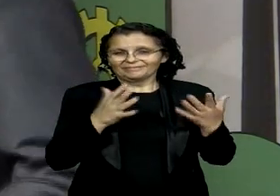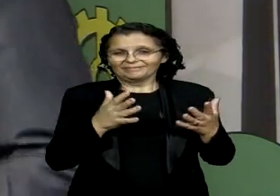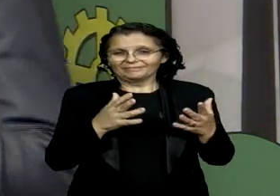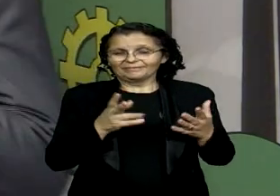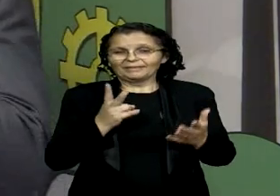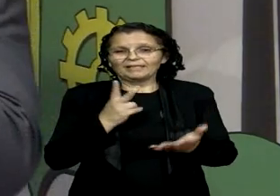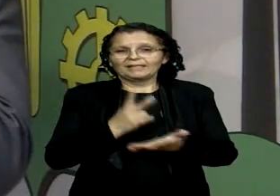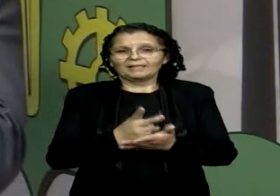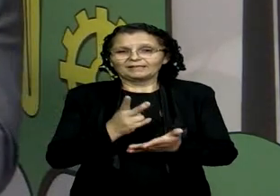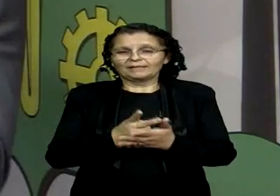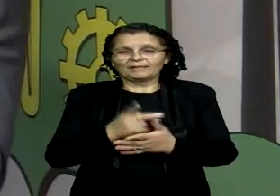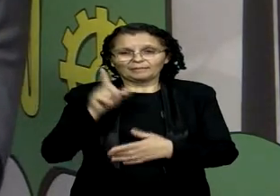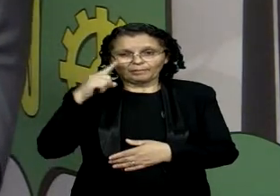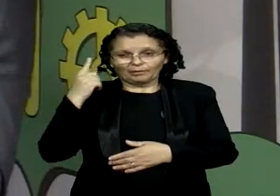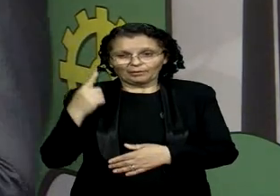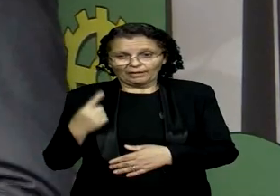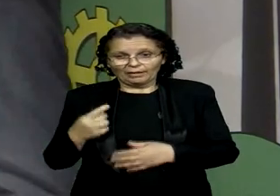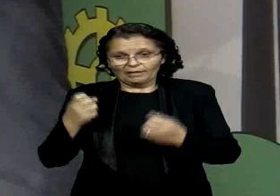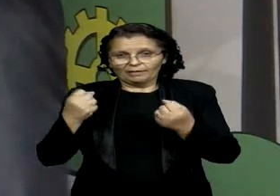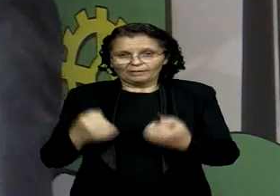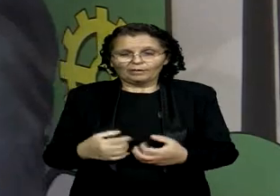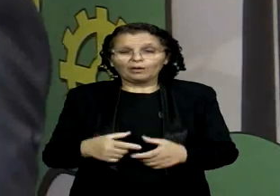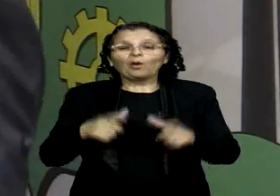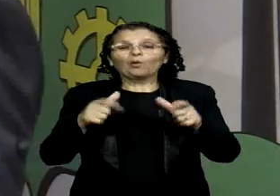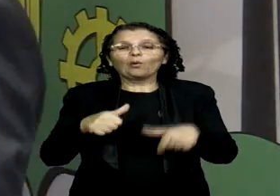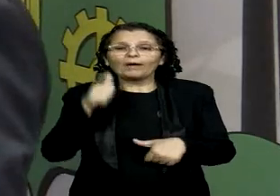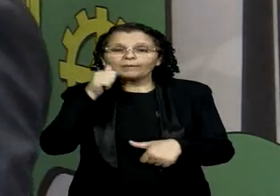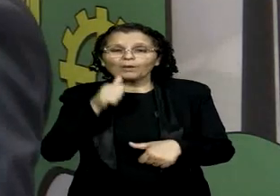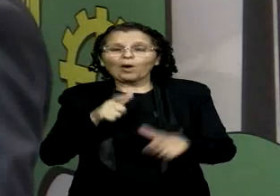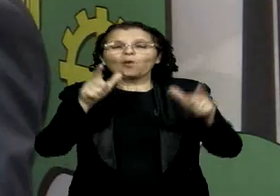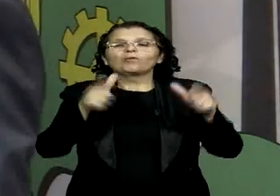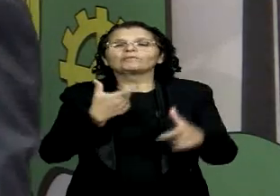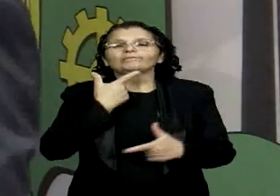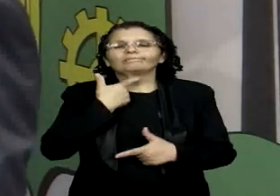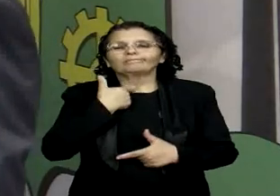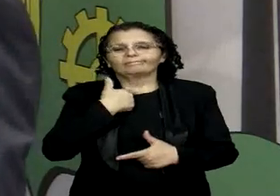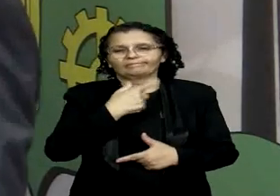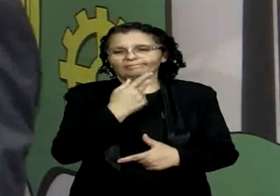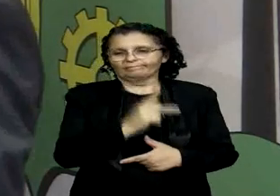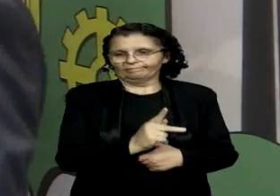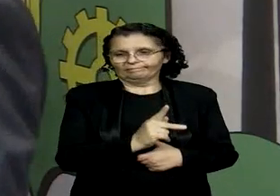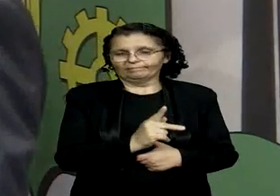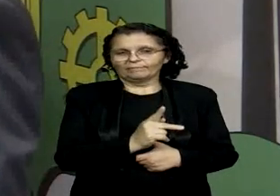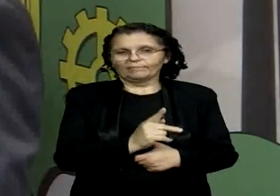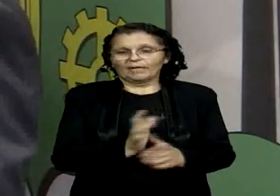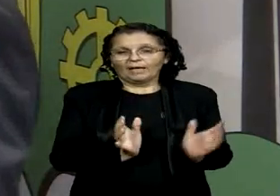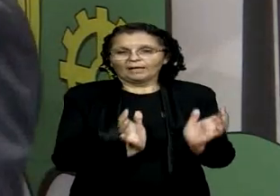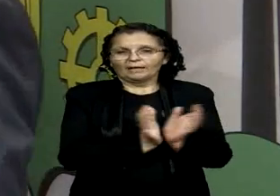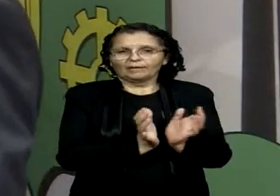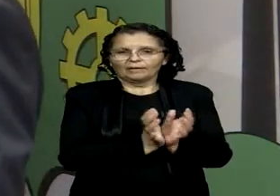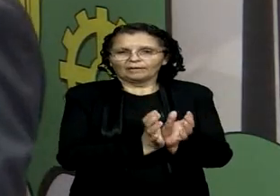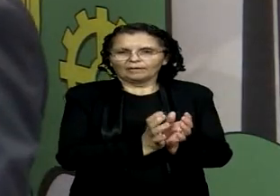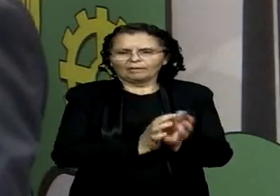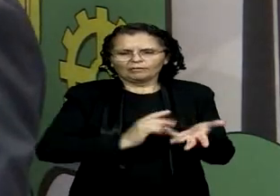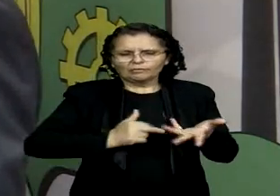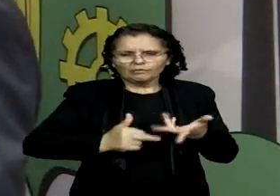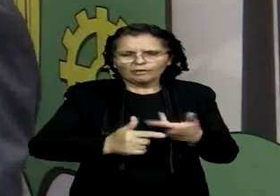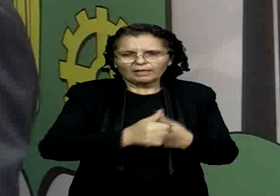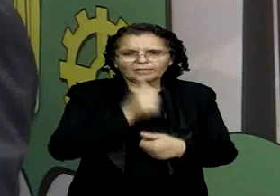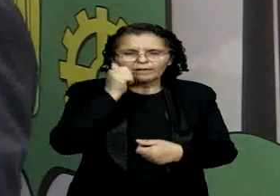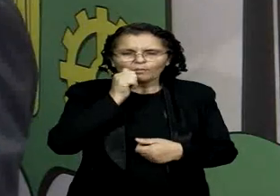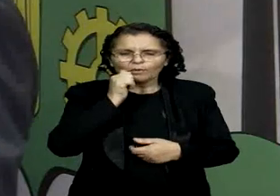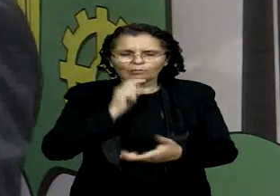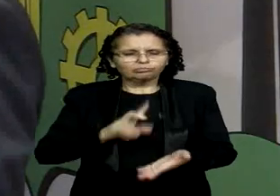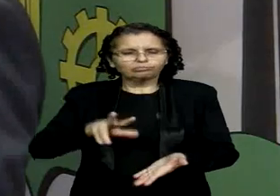sempre a vereadora Elza, todas as vereadoras, lugar de mulher é onde ela quiser. E a equipe do Erivelto tem várias mulheres aí que